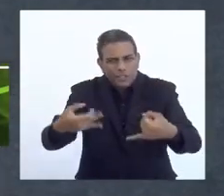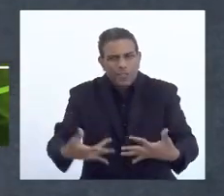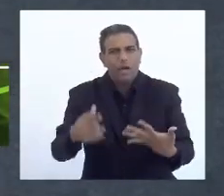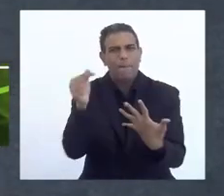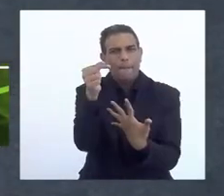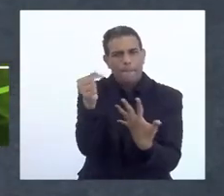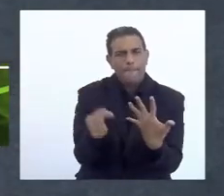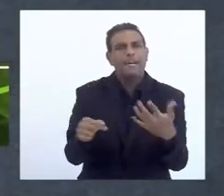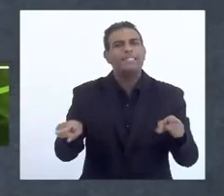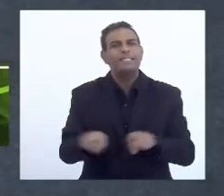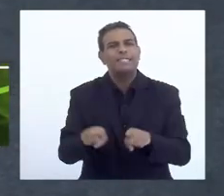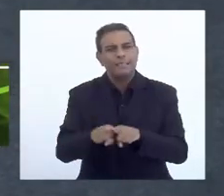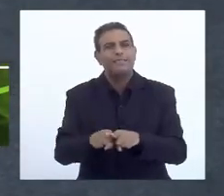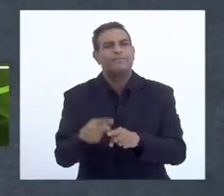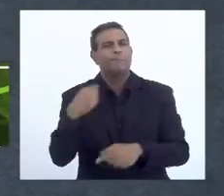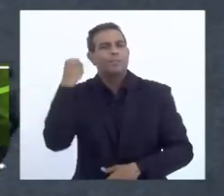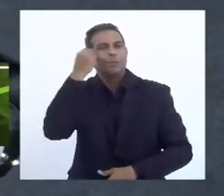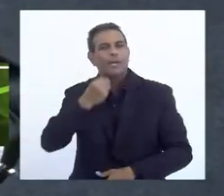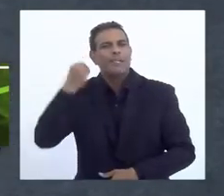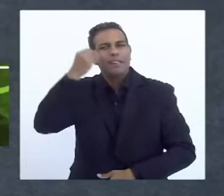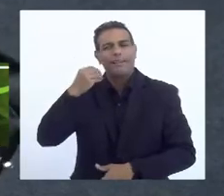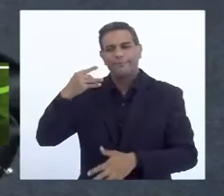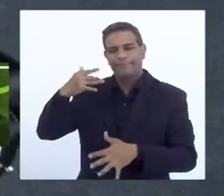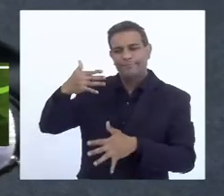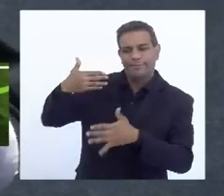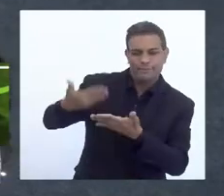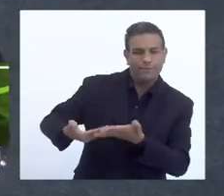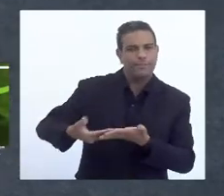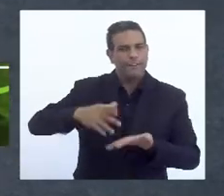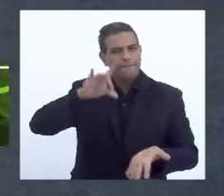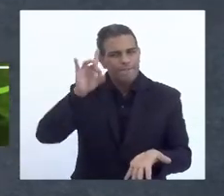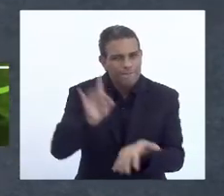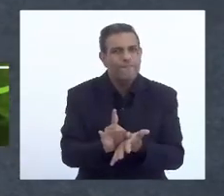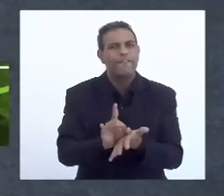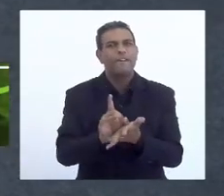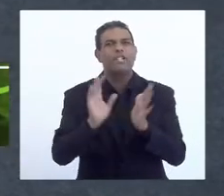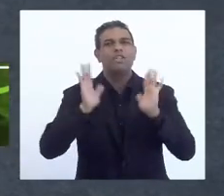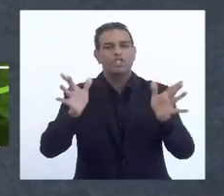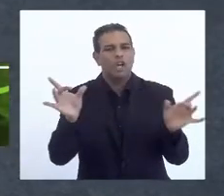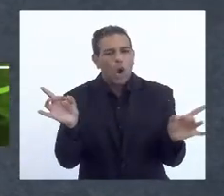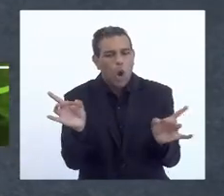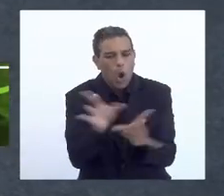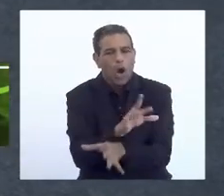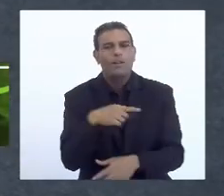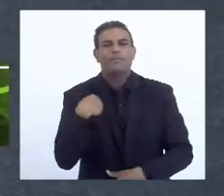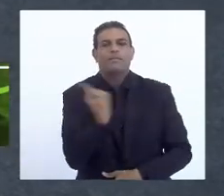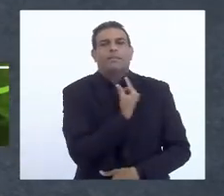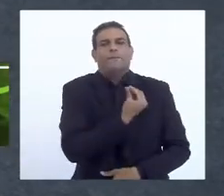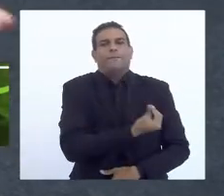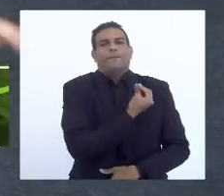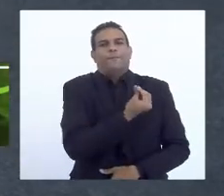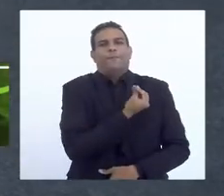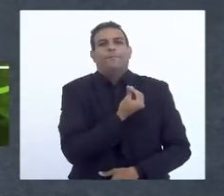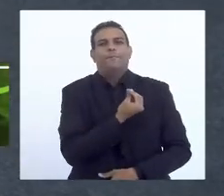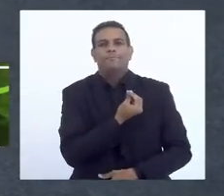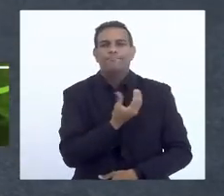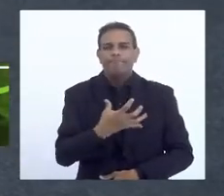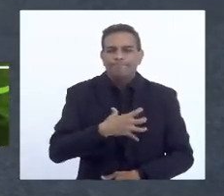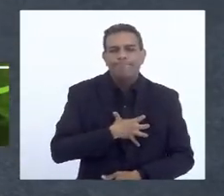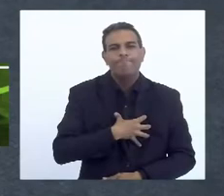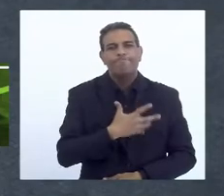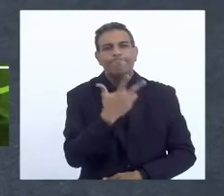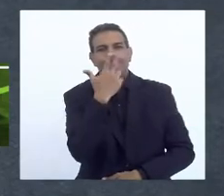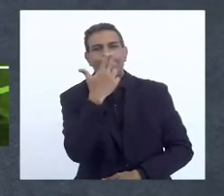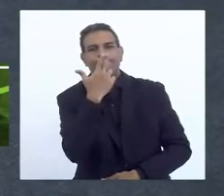vocês, mas em função das experiências que eu, evidentemente, passei, não só enquanto tinha um ciclo